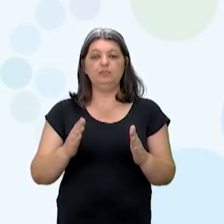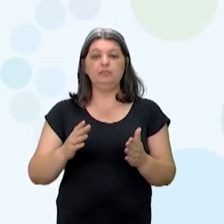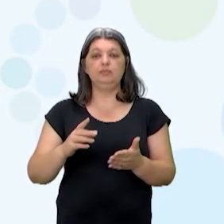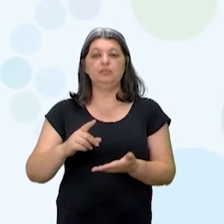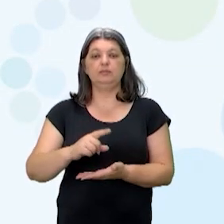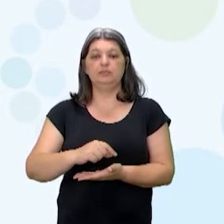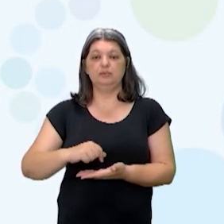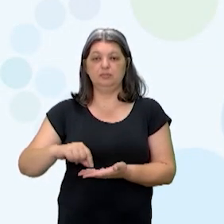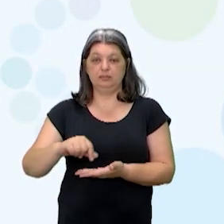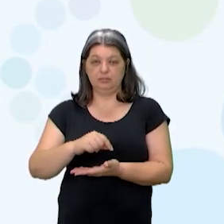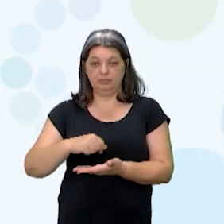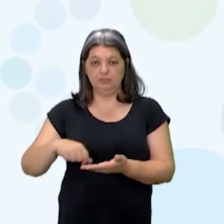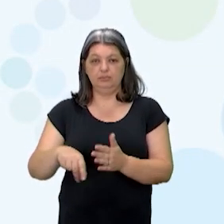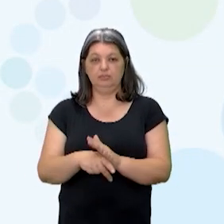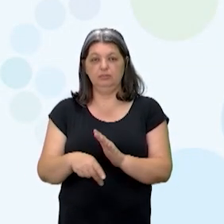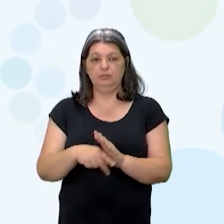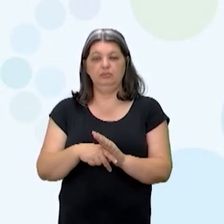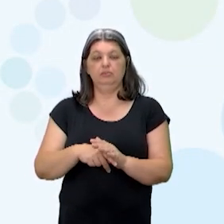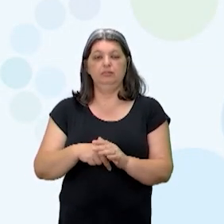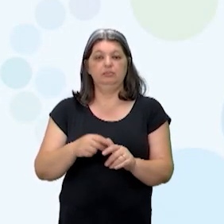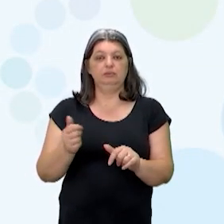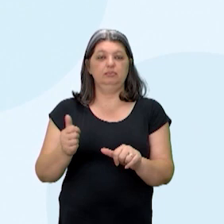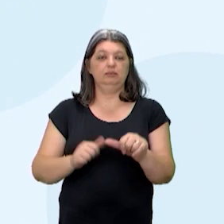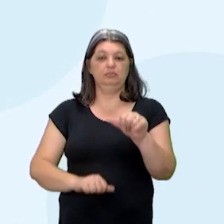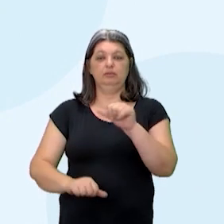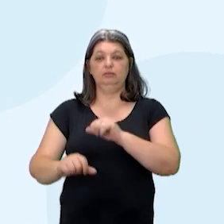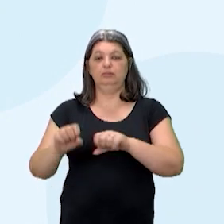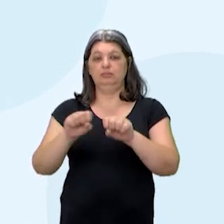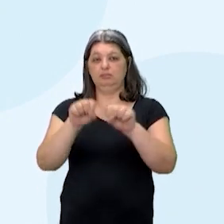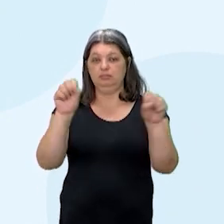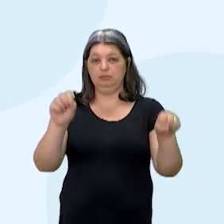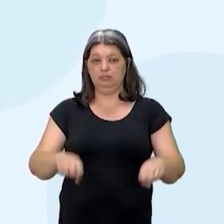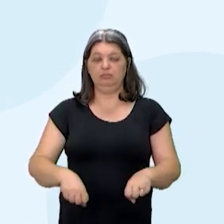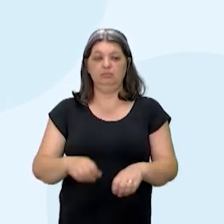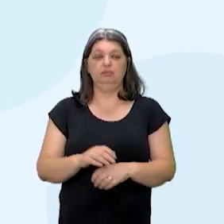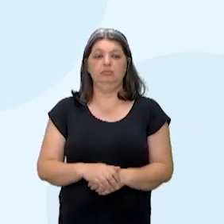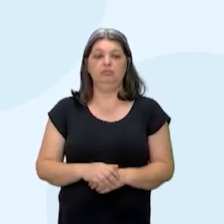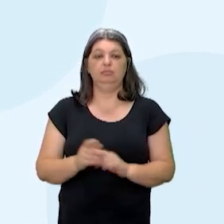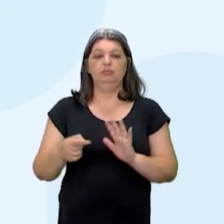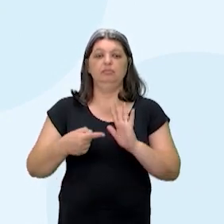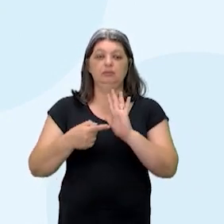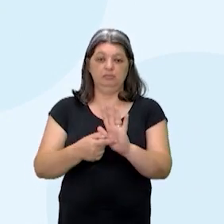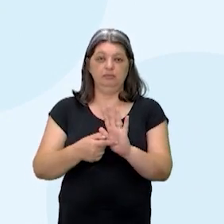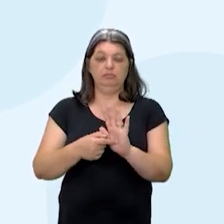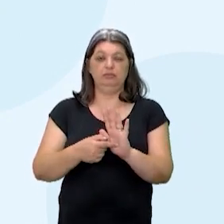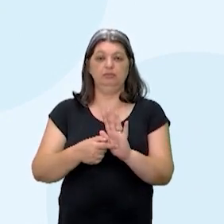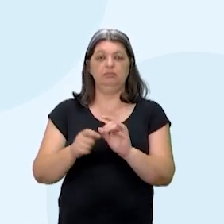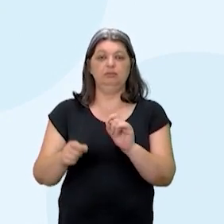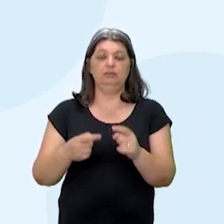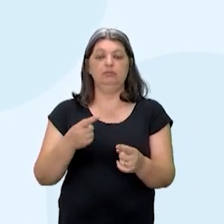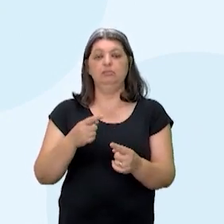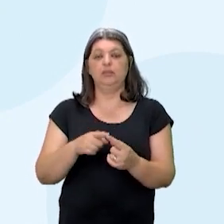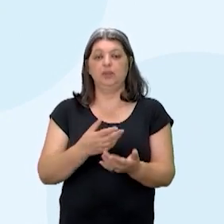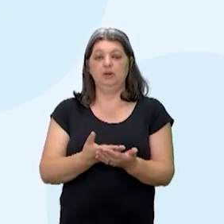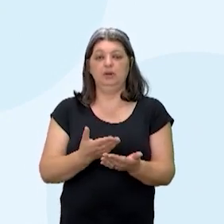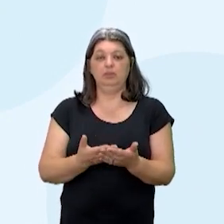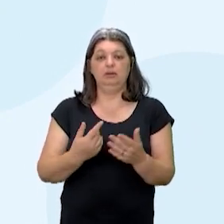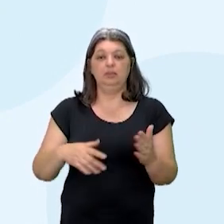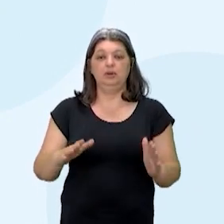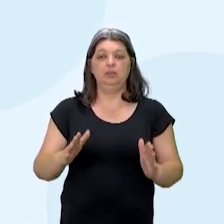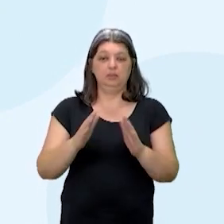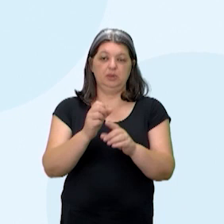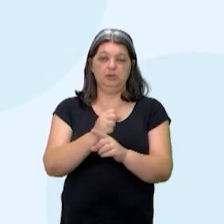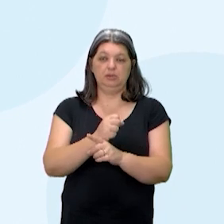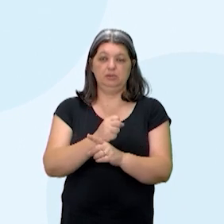capitalismo, reações ao sistema. O objetivo da aula é apresentar uma exposição analítica dos